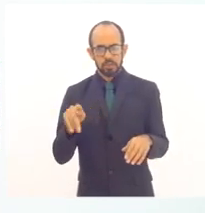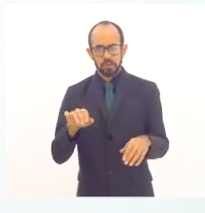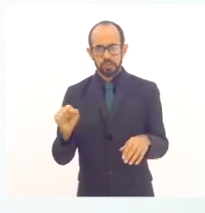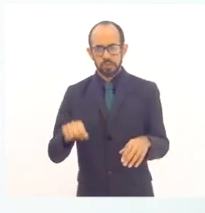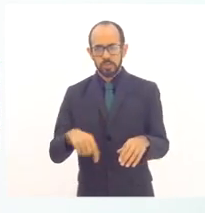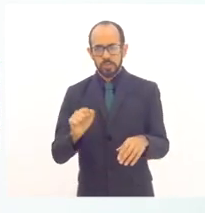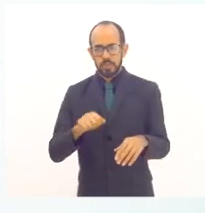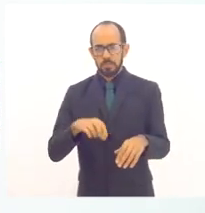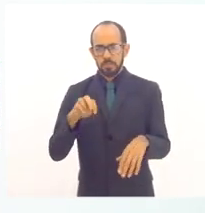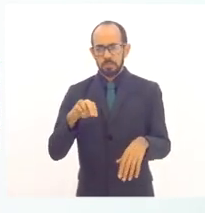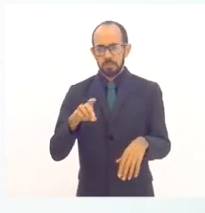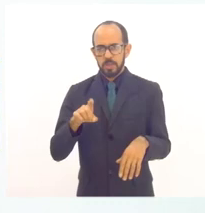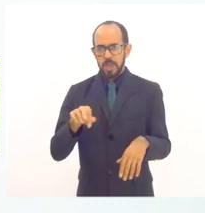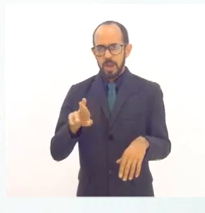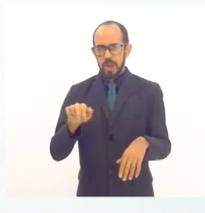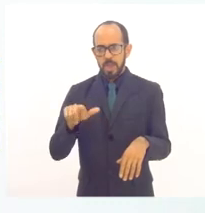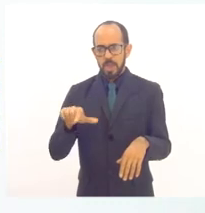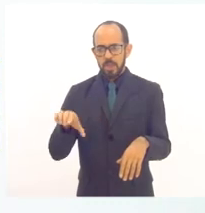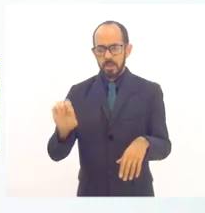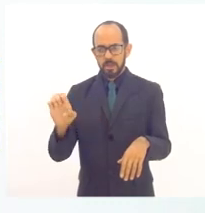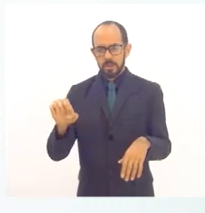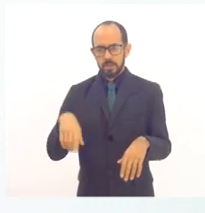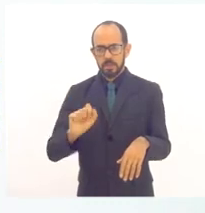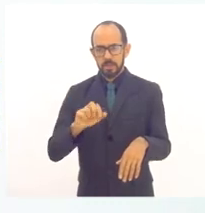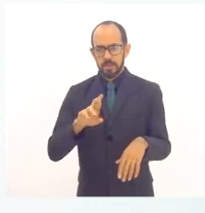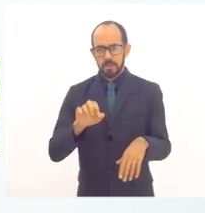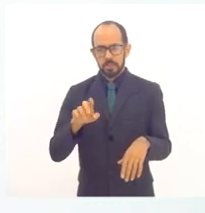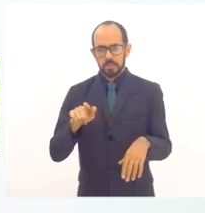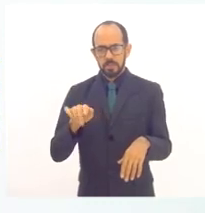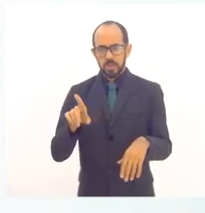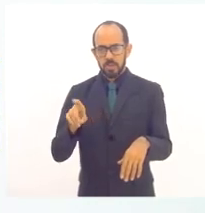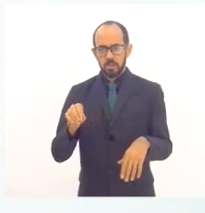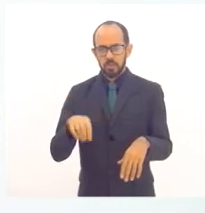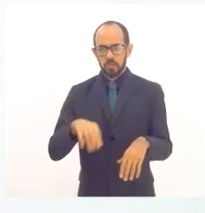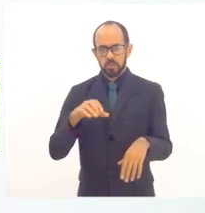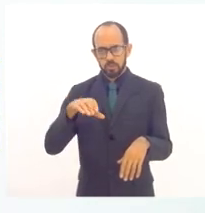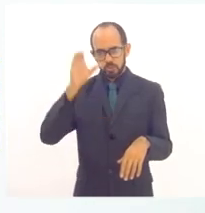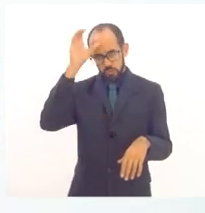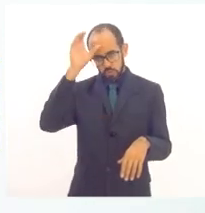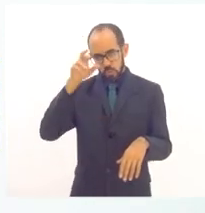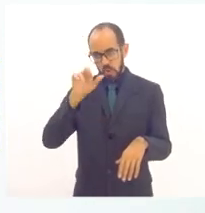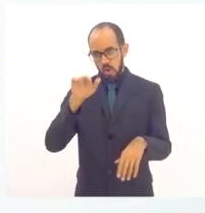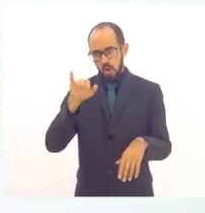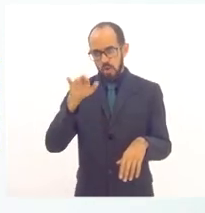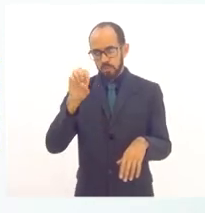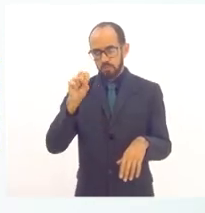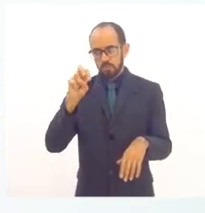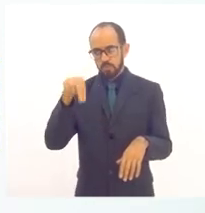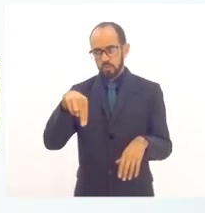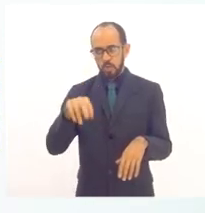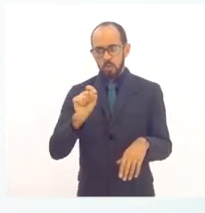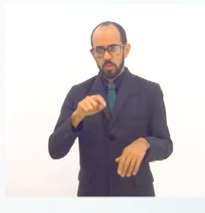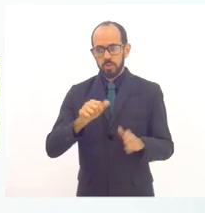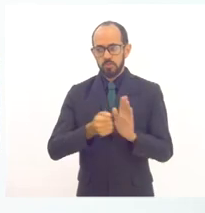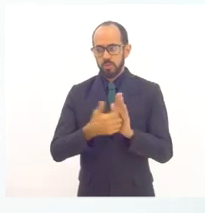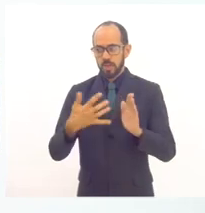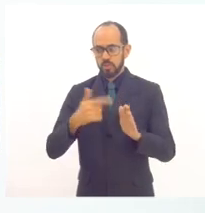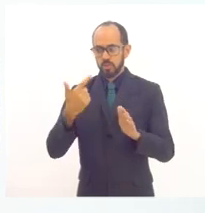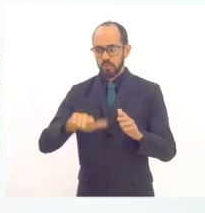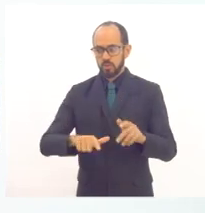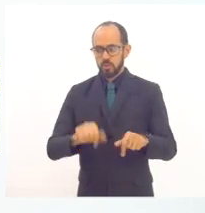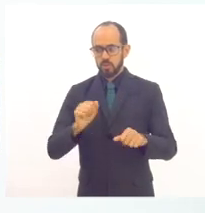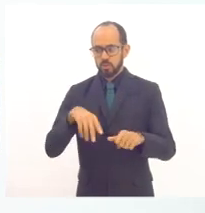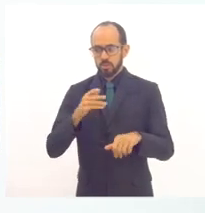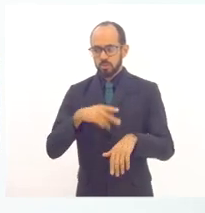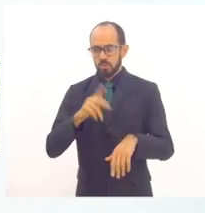mestra Darlene, do mestre Dardelia, do mestre Reginaldo, do mestre Tio Robson. Né? Tem mais gente, cadê? Do professor